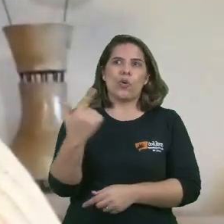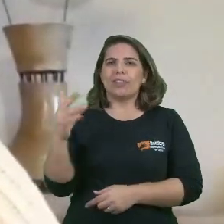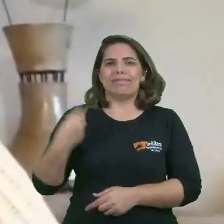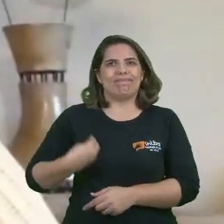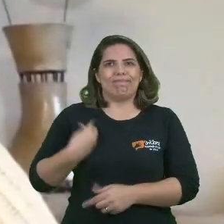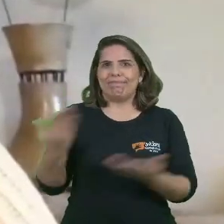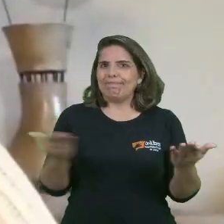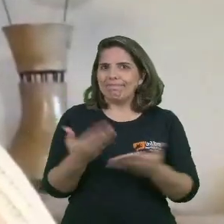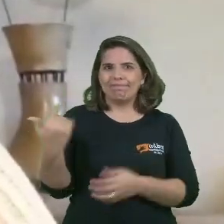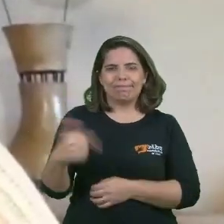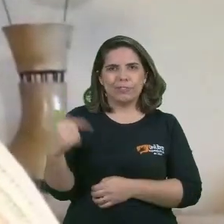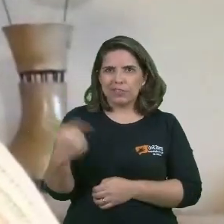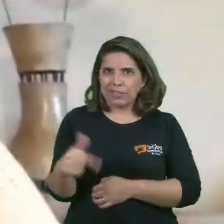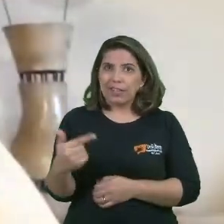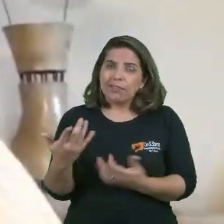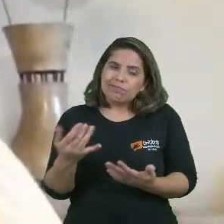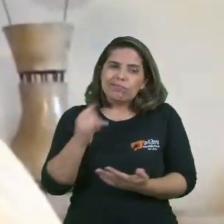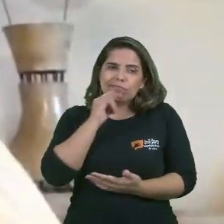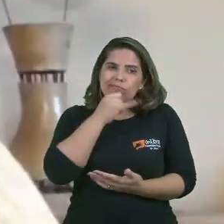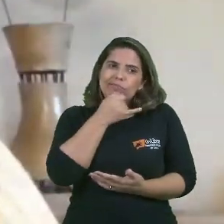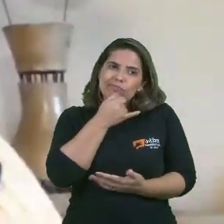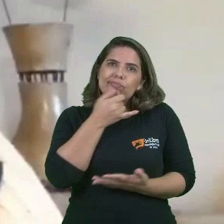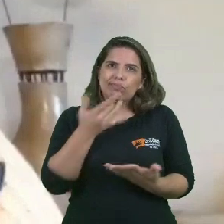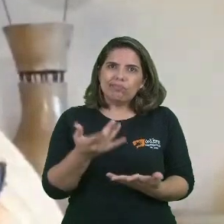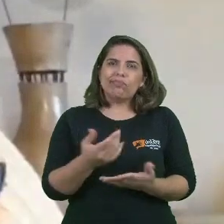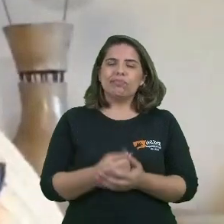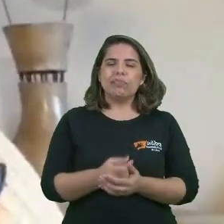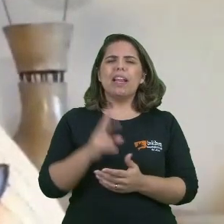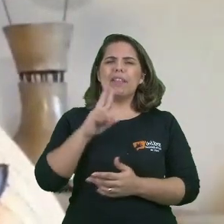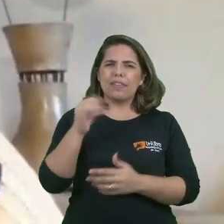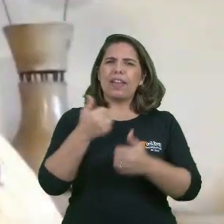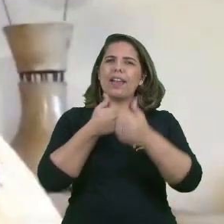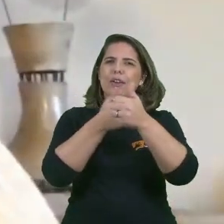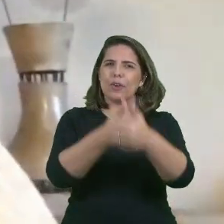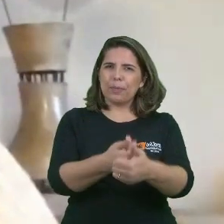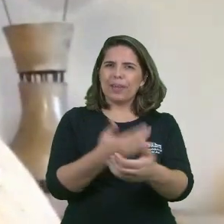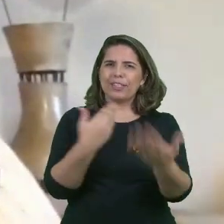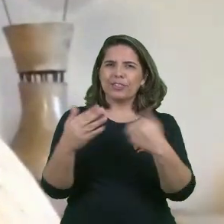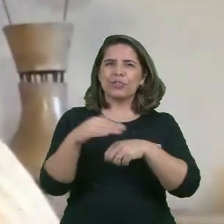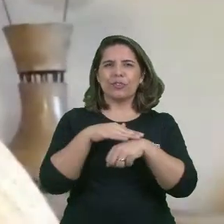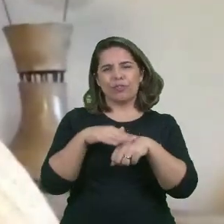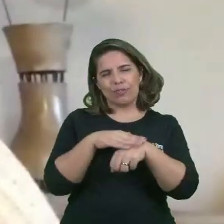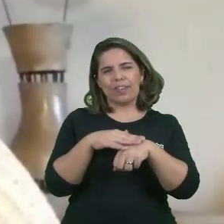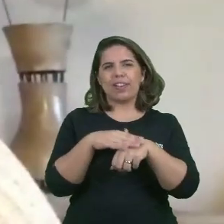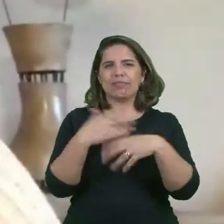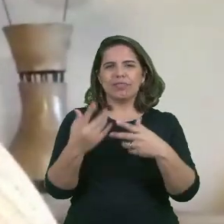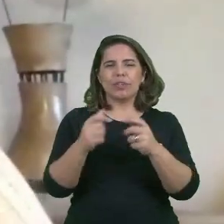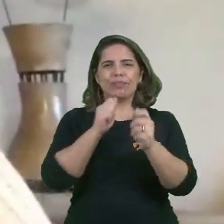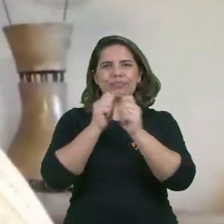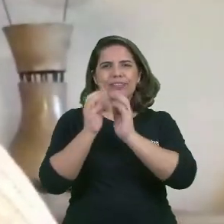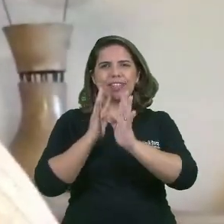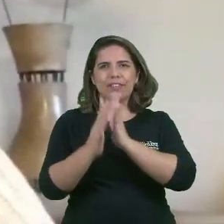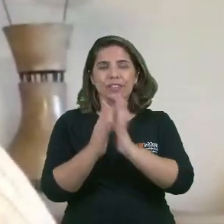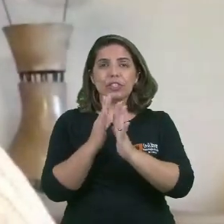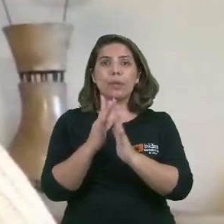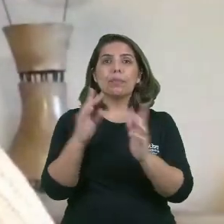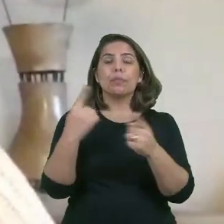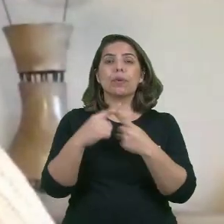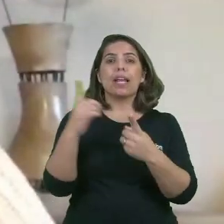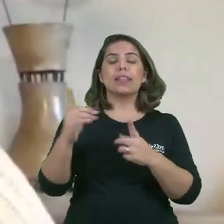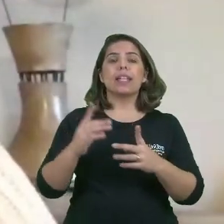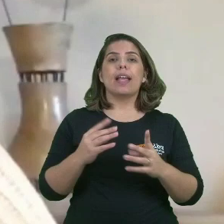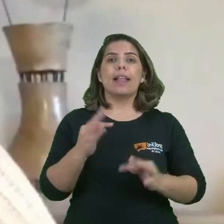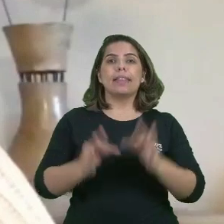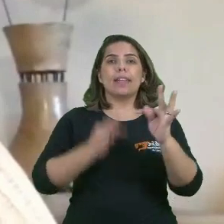aqui hoje infelizmente ela vai acompanhar essa nossa conversa essa nossa entrevista porque ela tá em